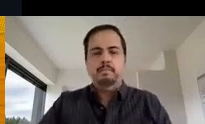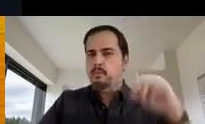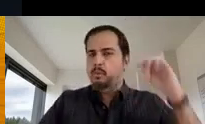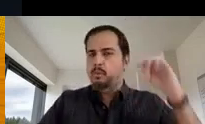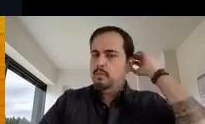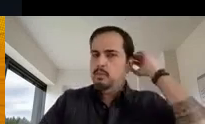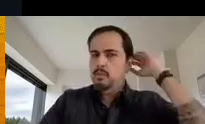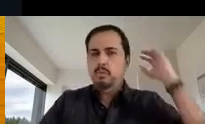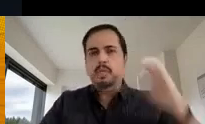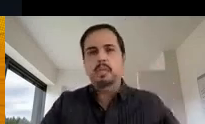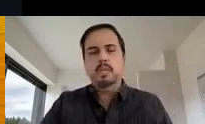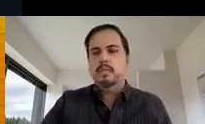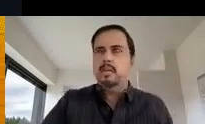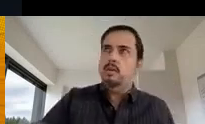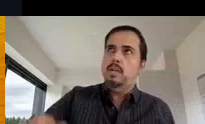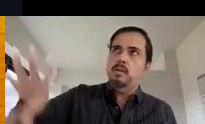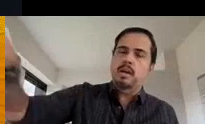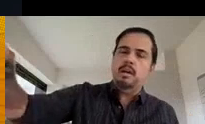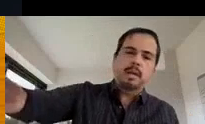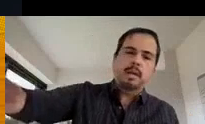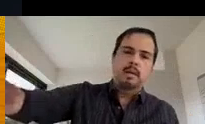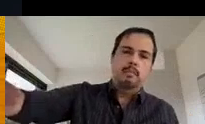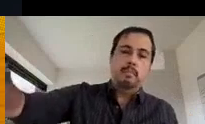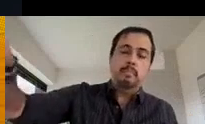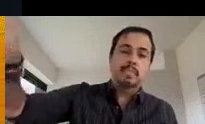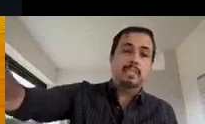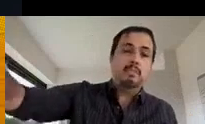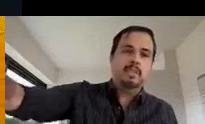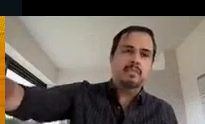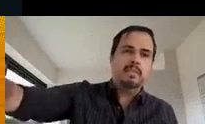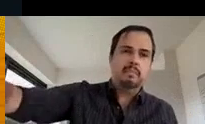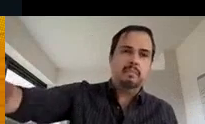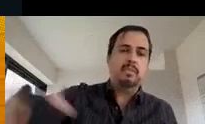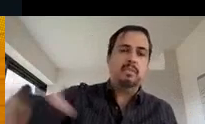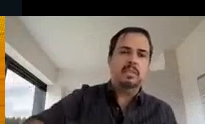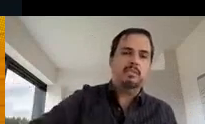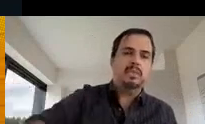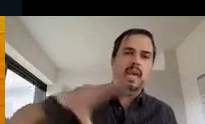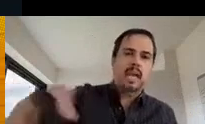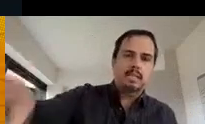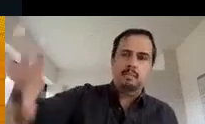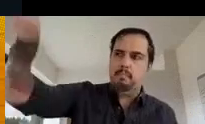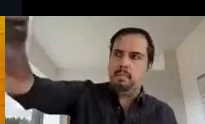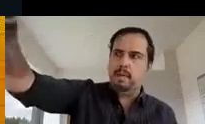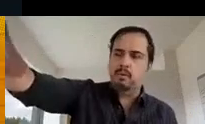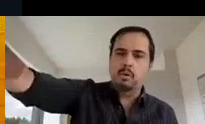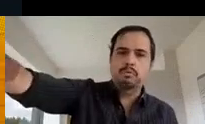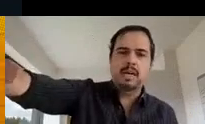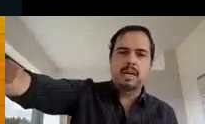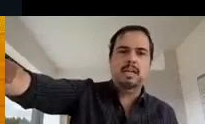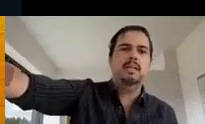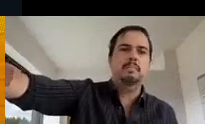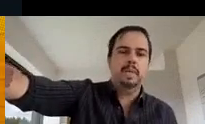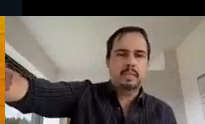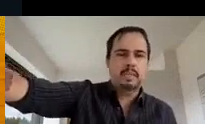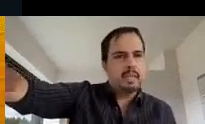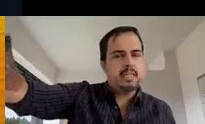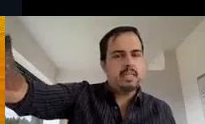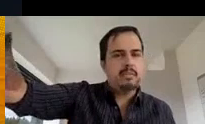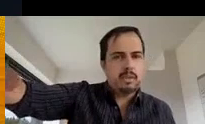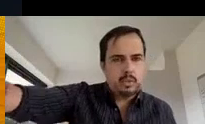está tentando construir, você está olhando lá para a prestação de serviço da empresa, você está tendo ideias para